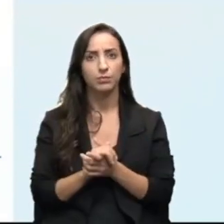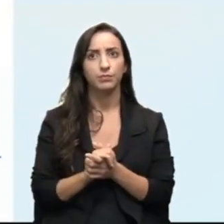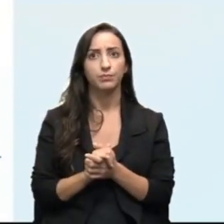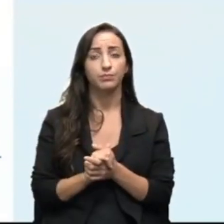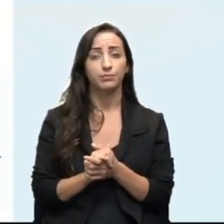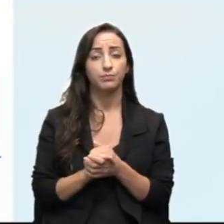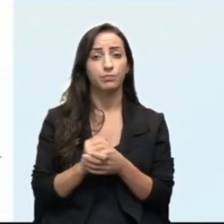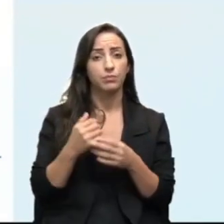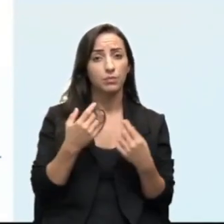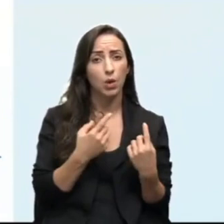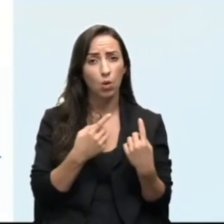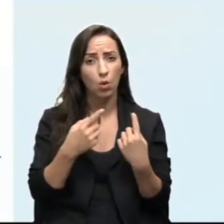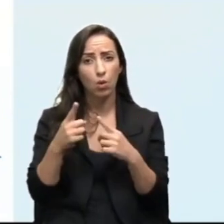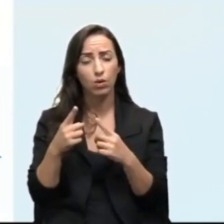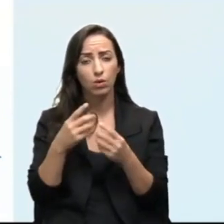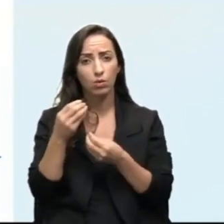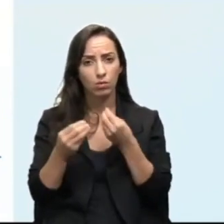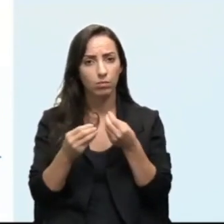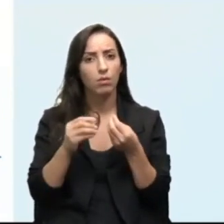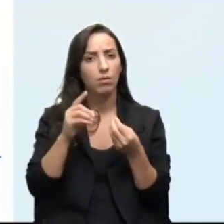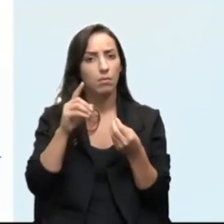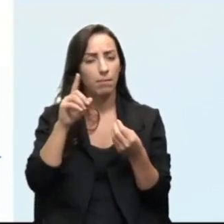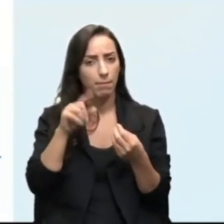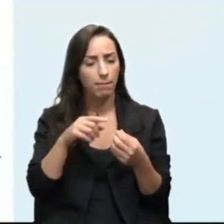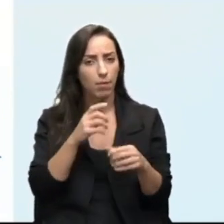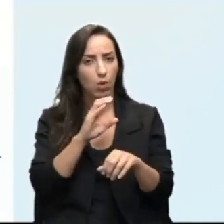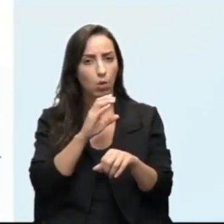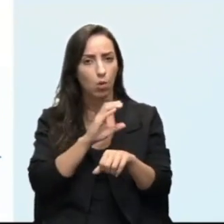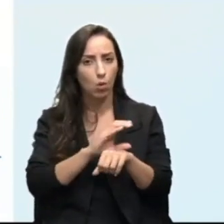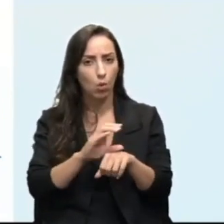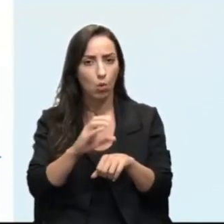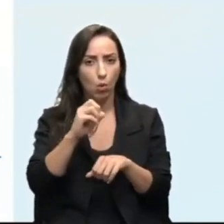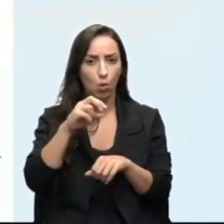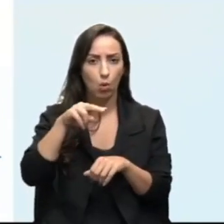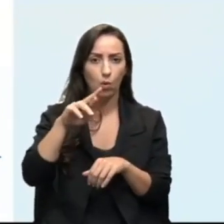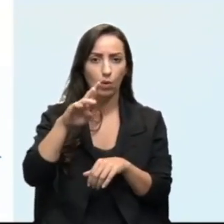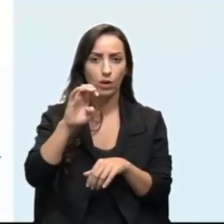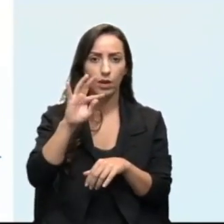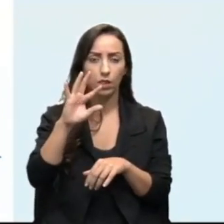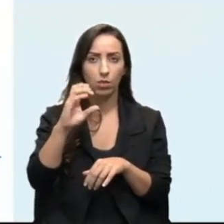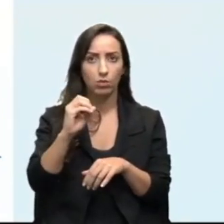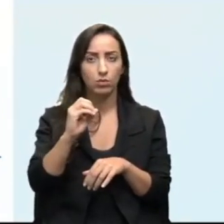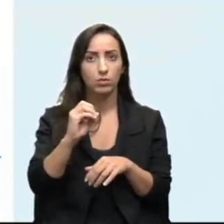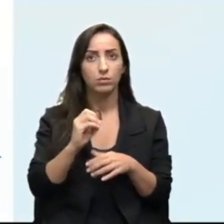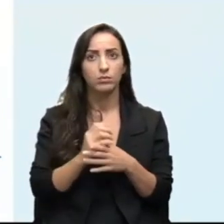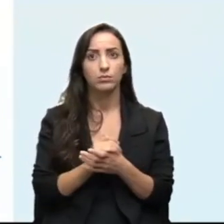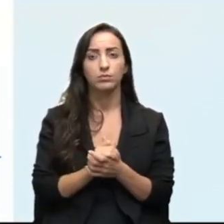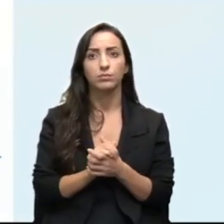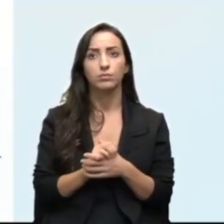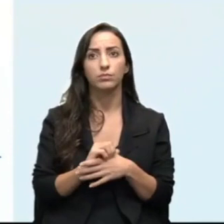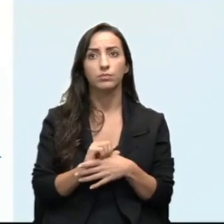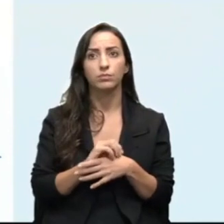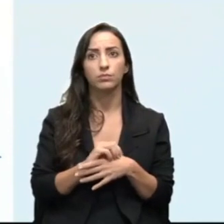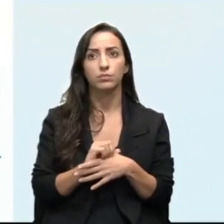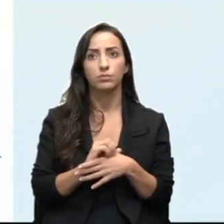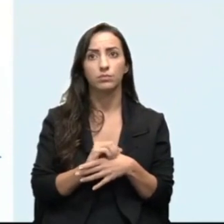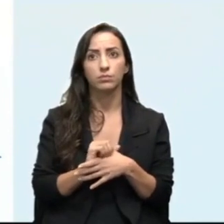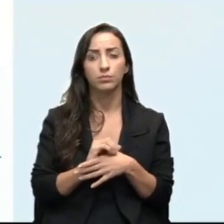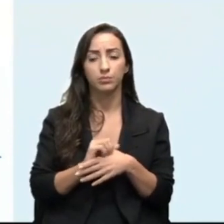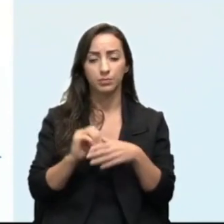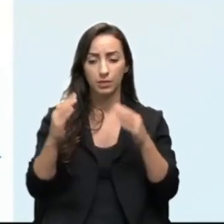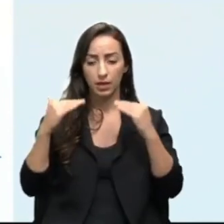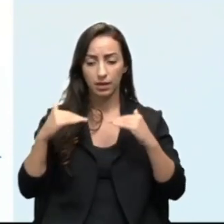é combatida pelo concreto. Na parte inferior, nós temos forças de